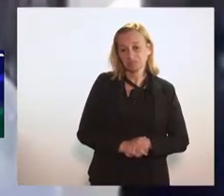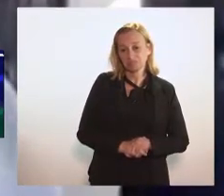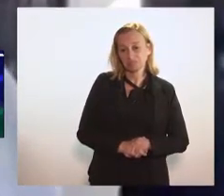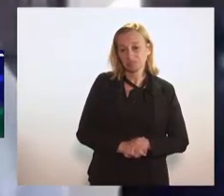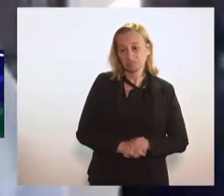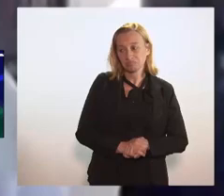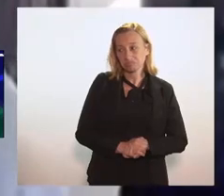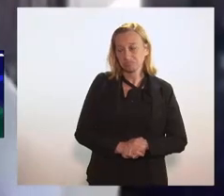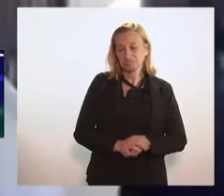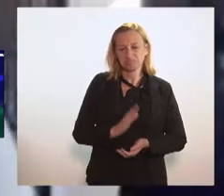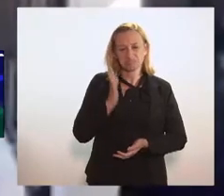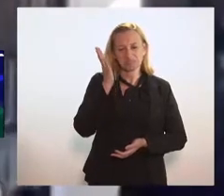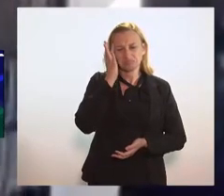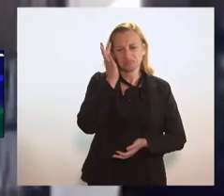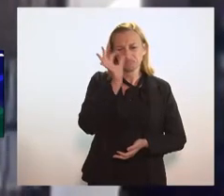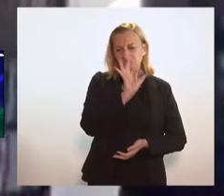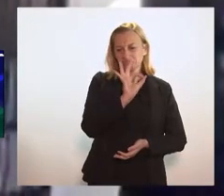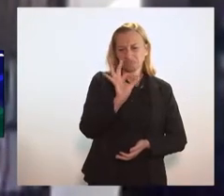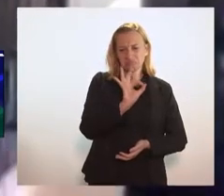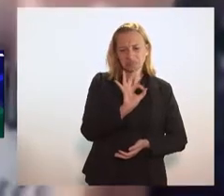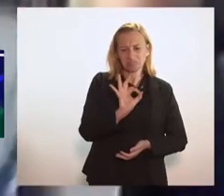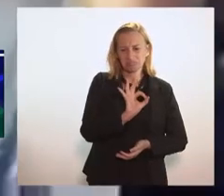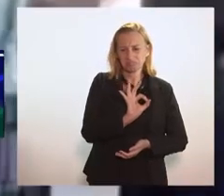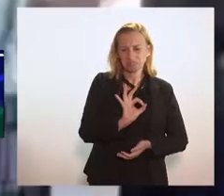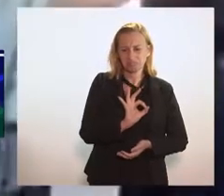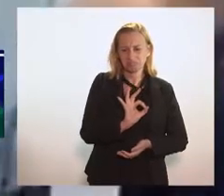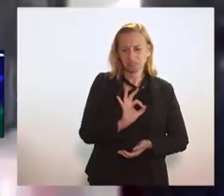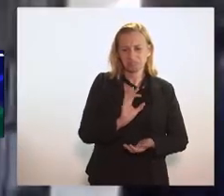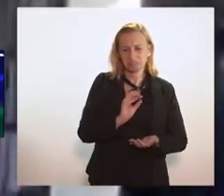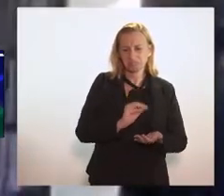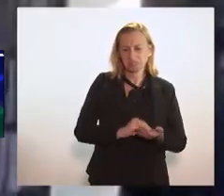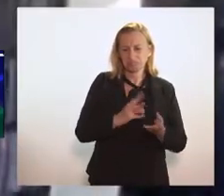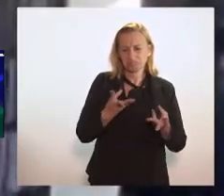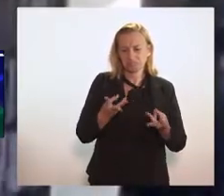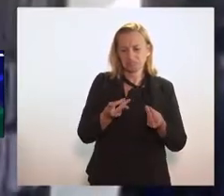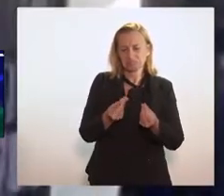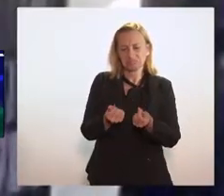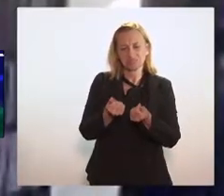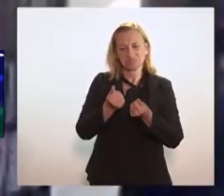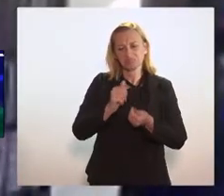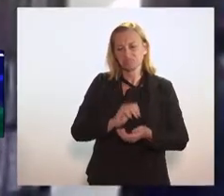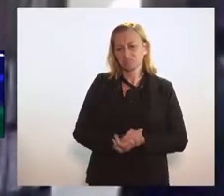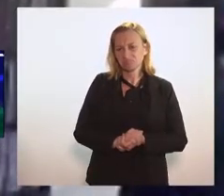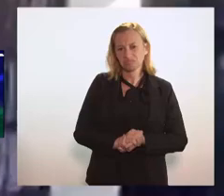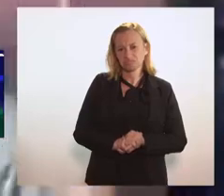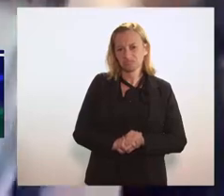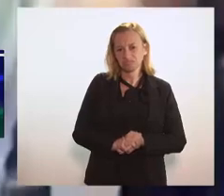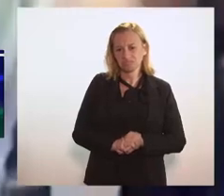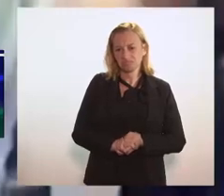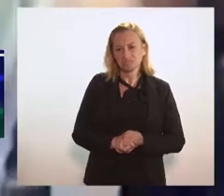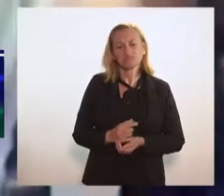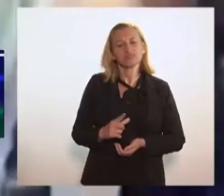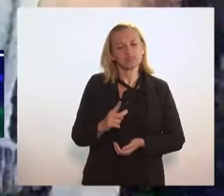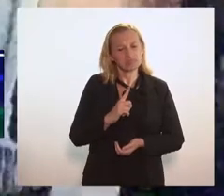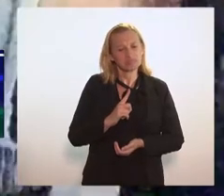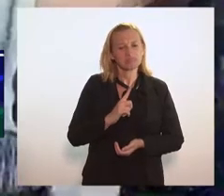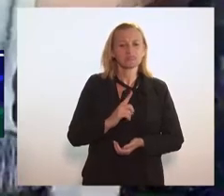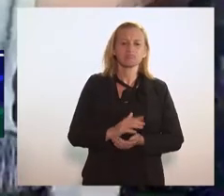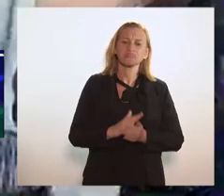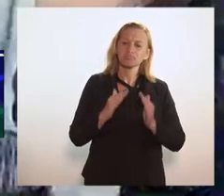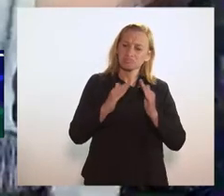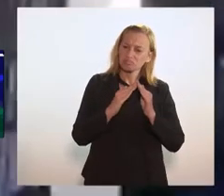o não entendimento da insensibilidade. Quer dizer, nós temos as